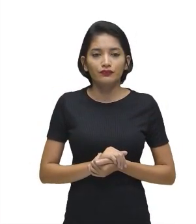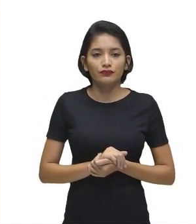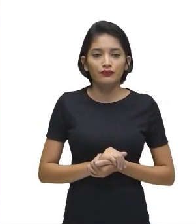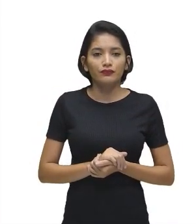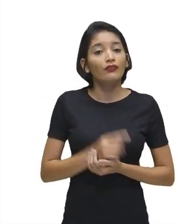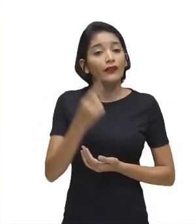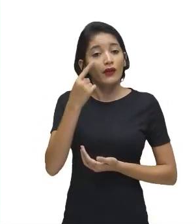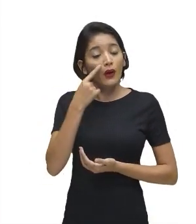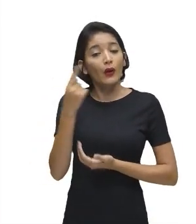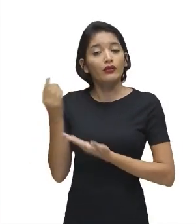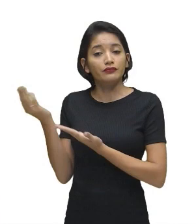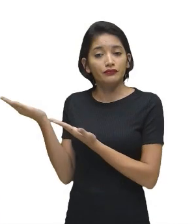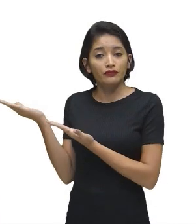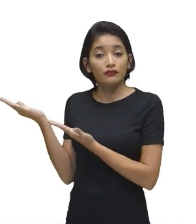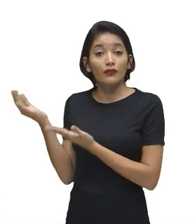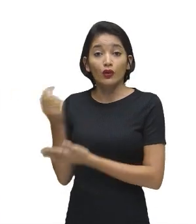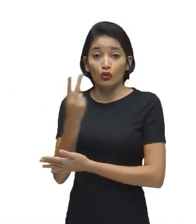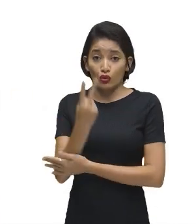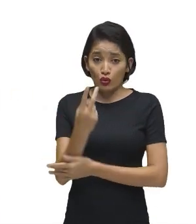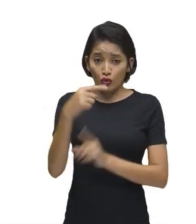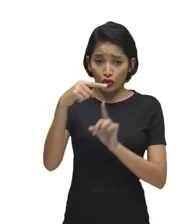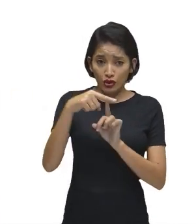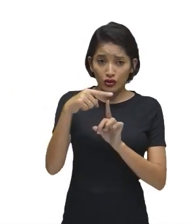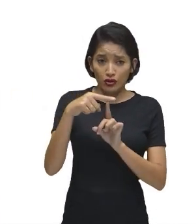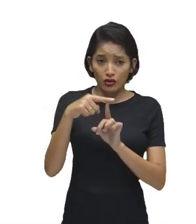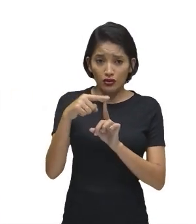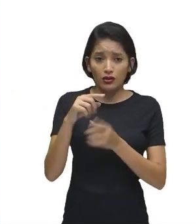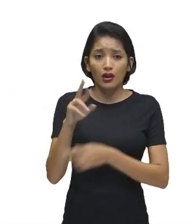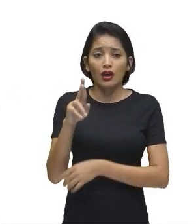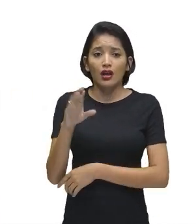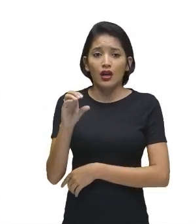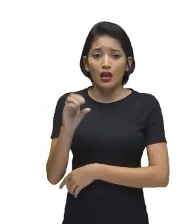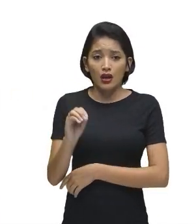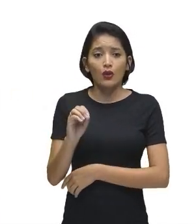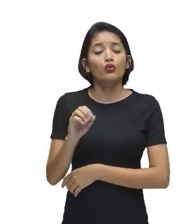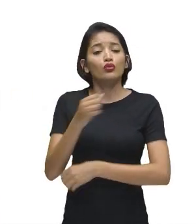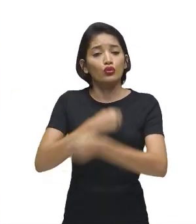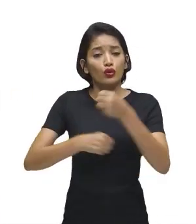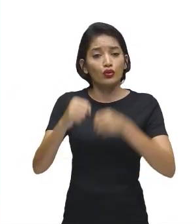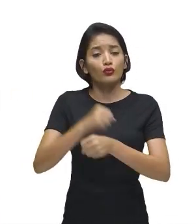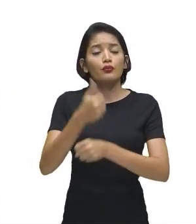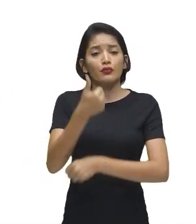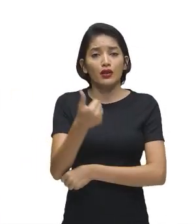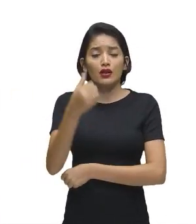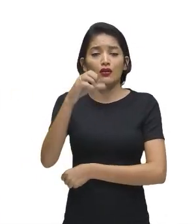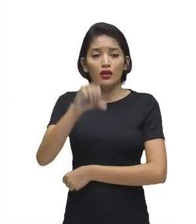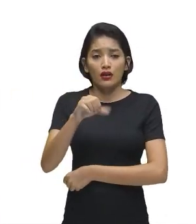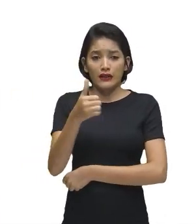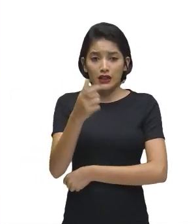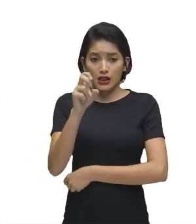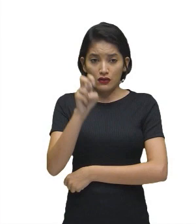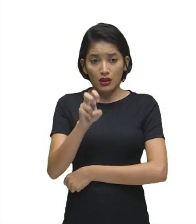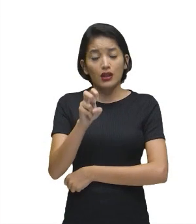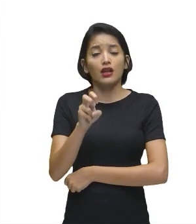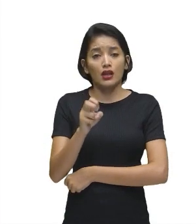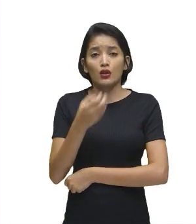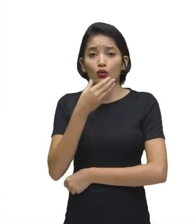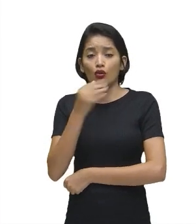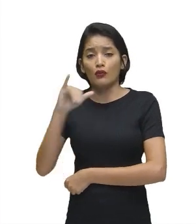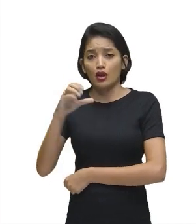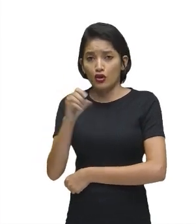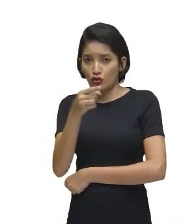Bem, aí nós temos mais duas obras aqui, a obra Rio, de 1915, de João Timóteo, como vocês podem ver